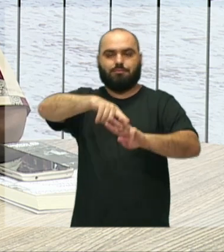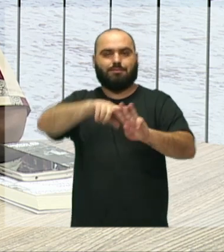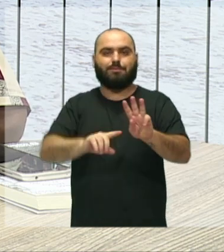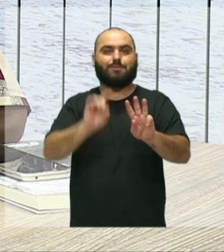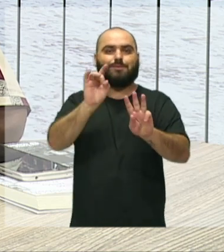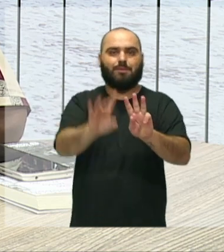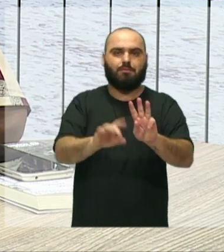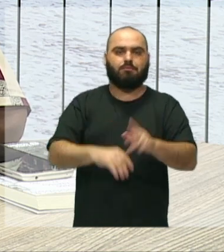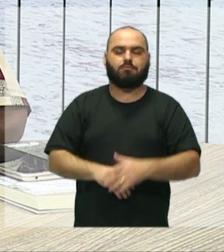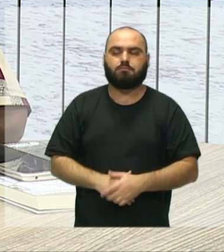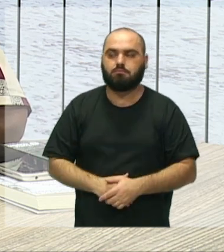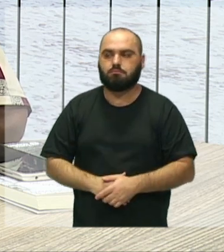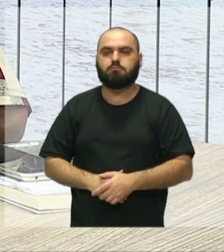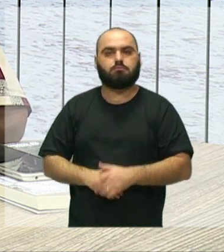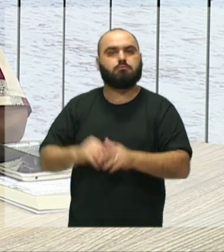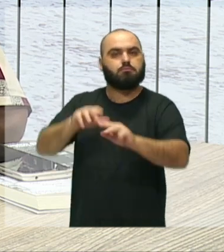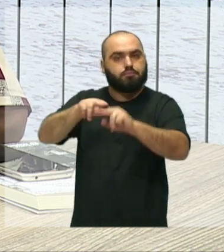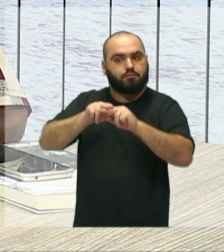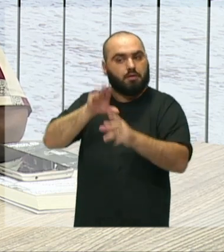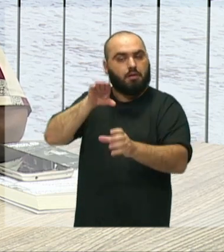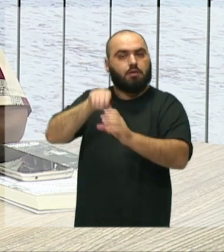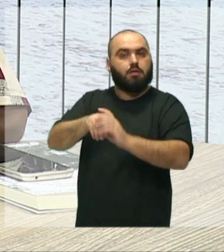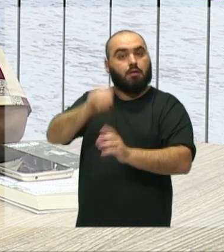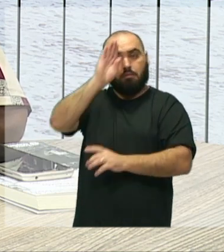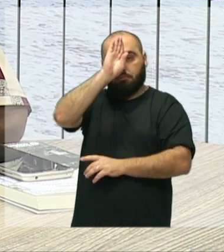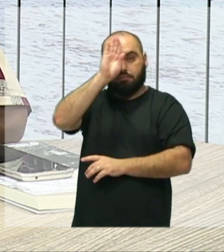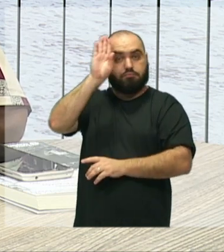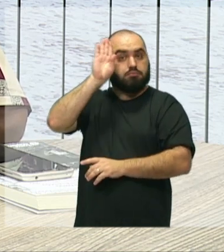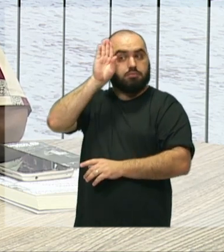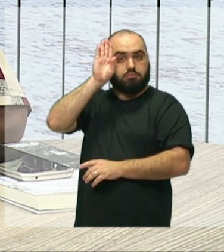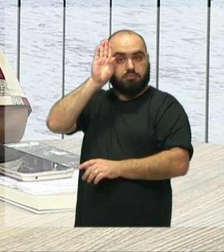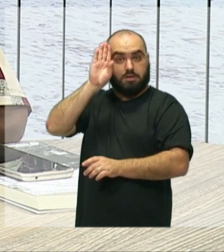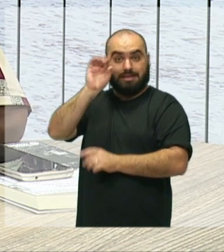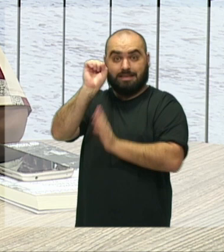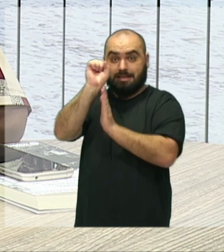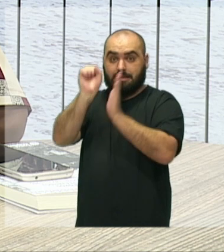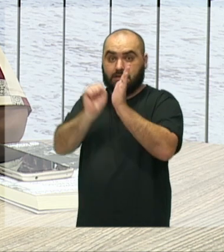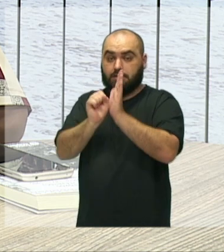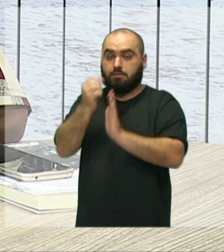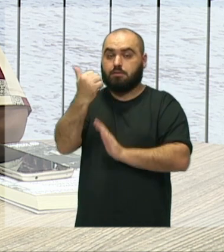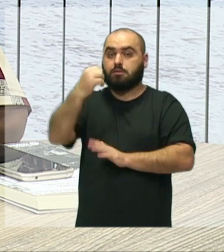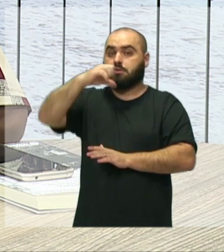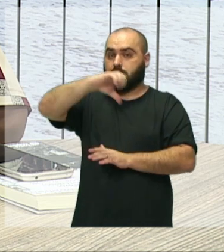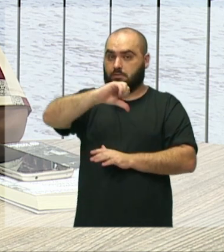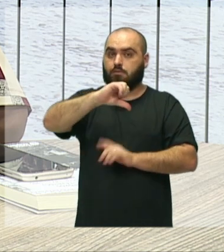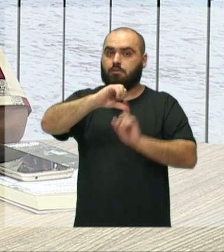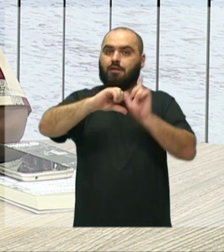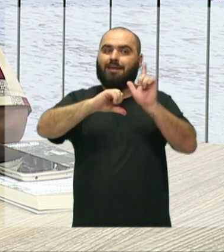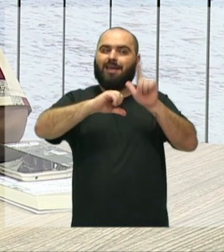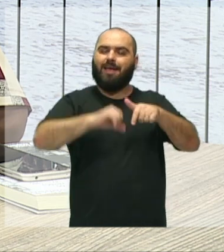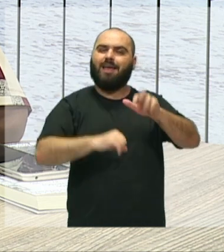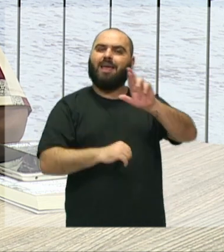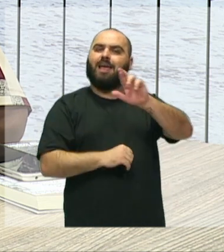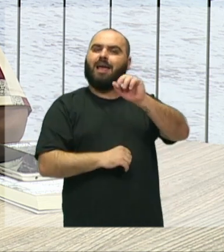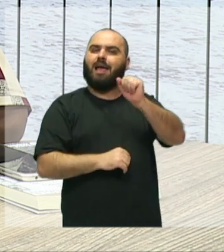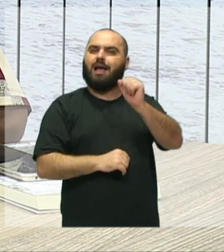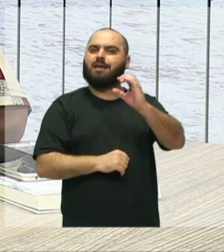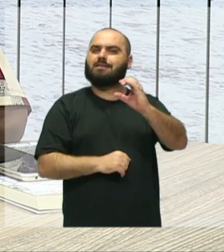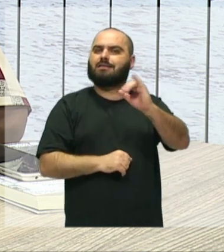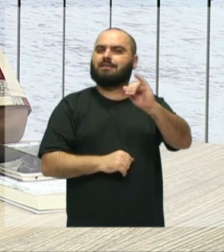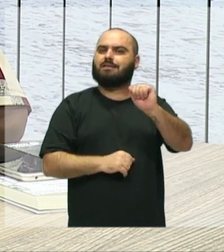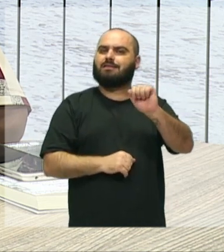foi uma construção acadêmica do século XIX, chamada racialismo